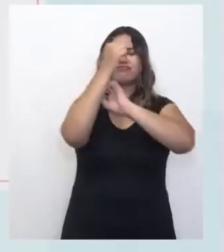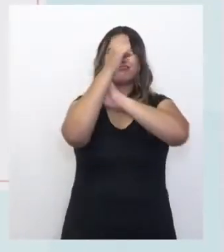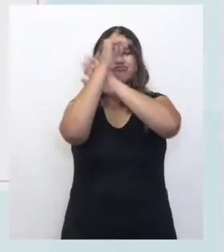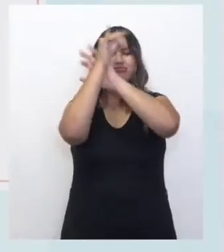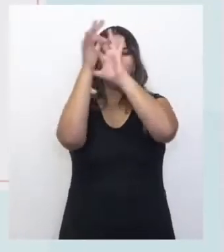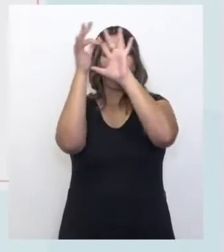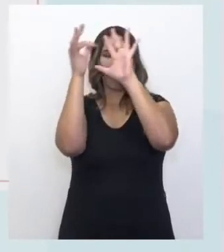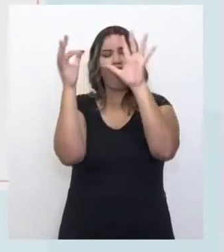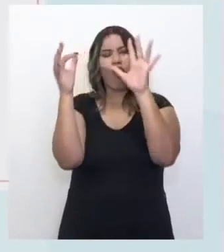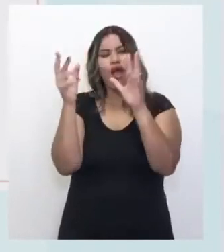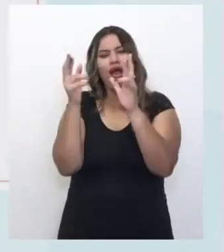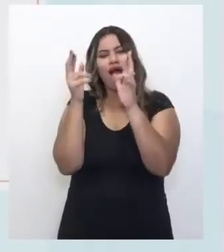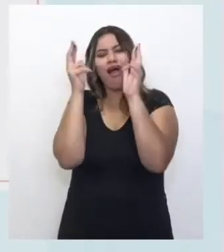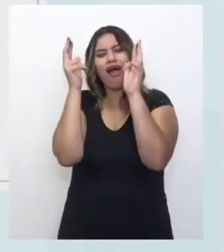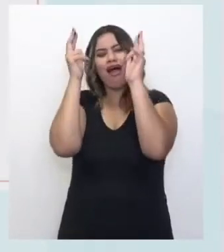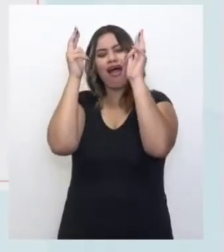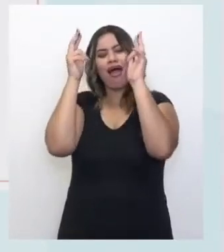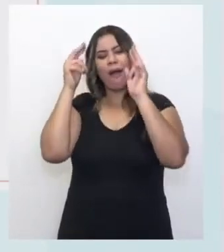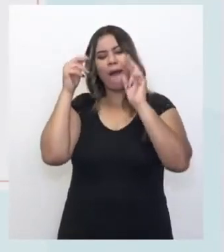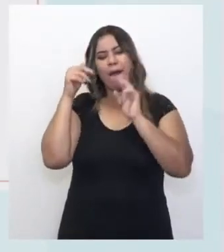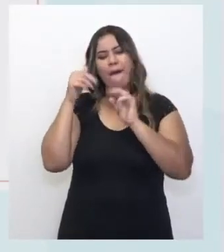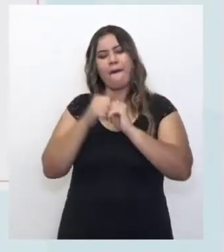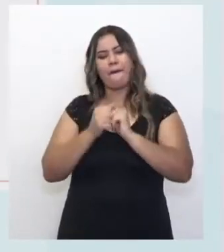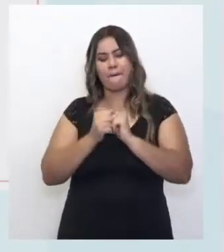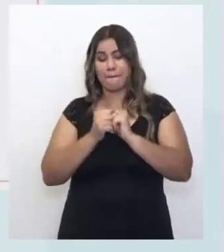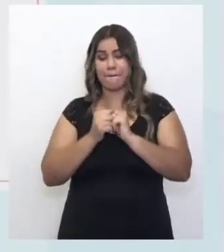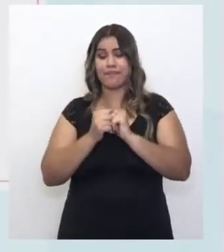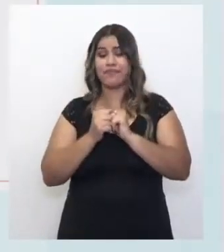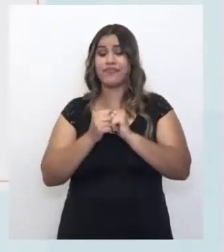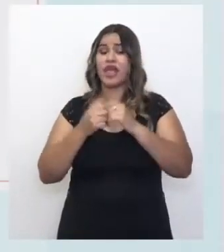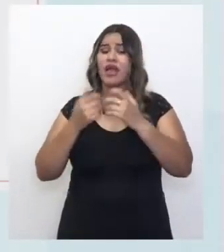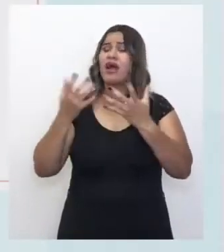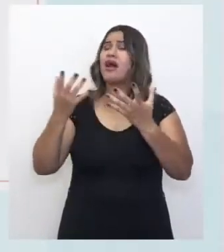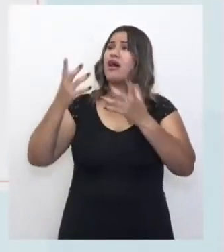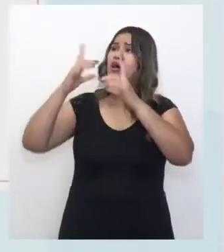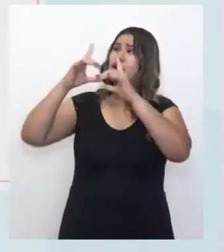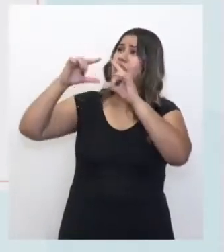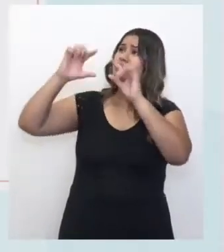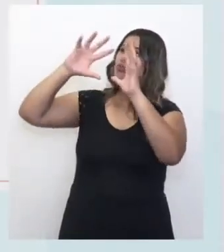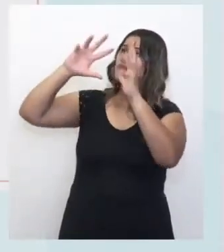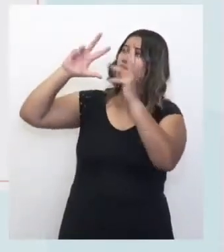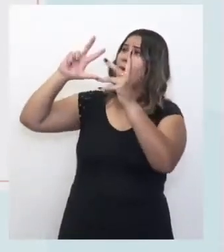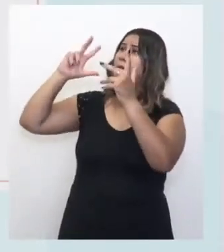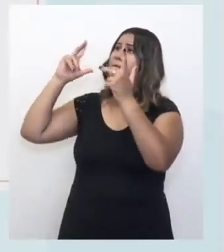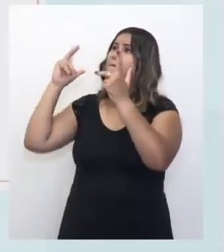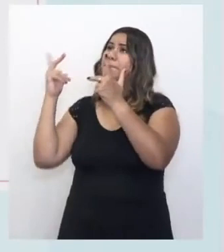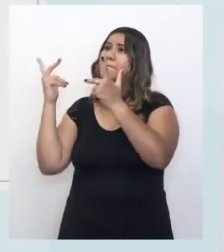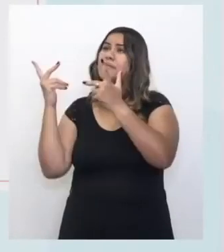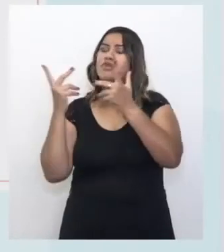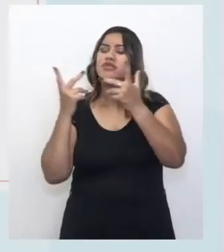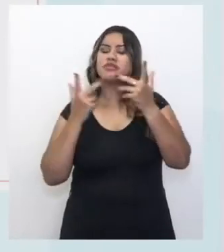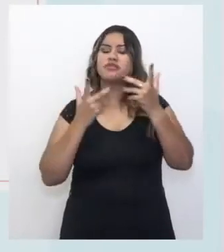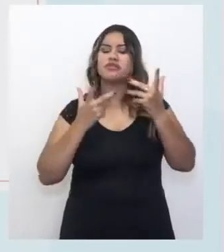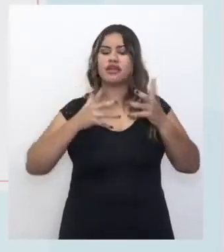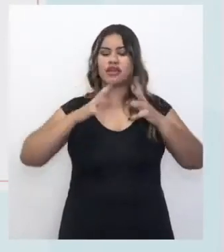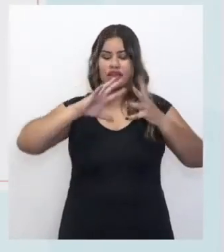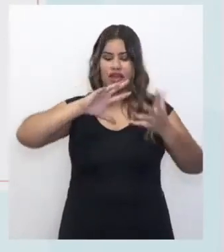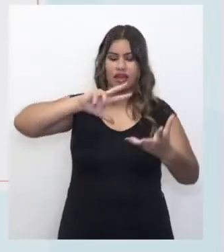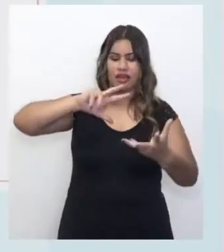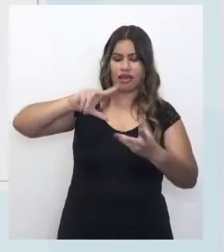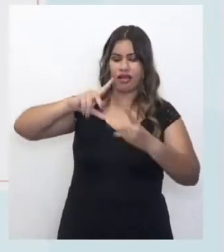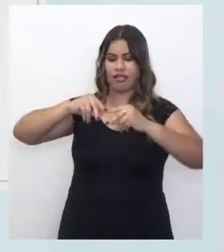minha esperança de mágoa nua. Ó noites claras de lua plena, que encheis a terra de